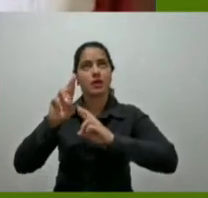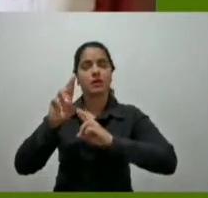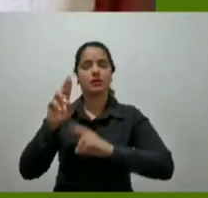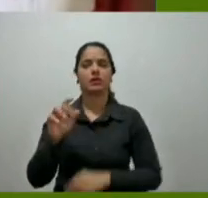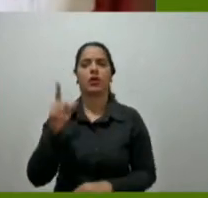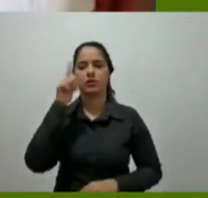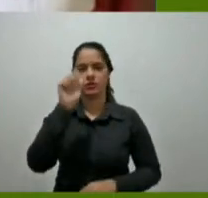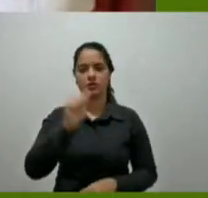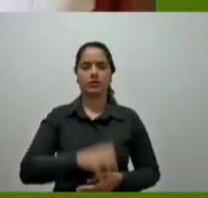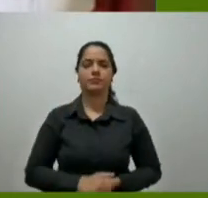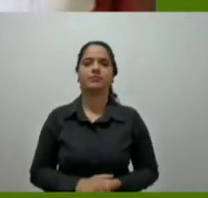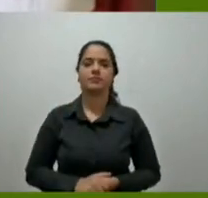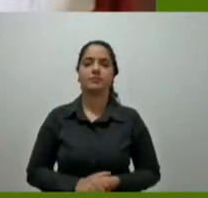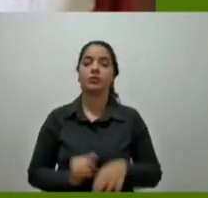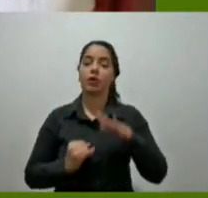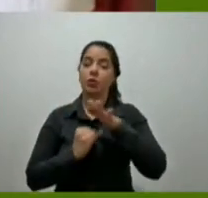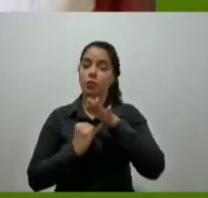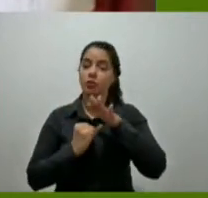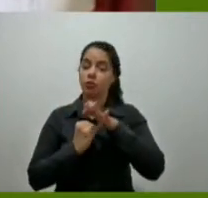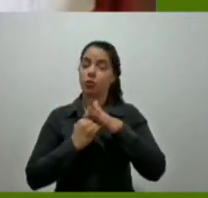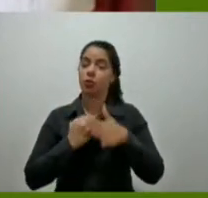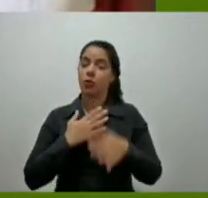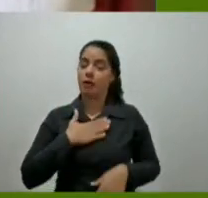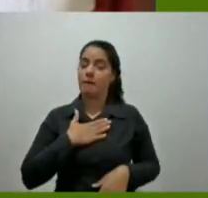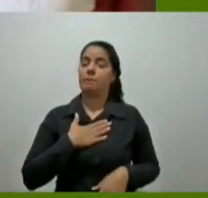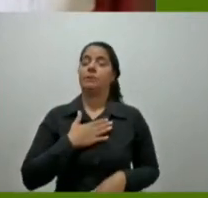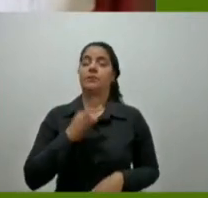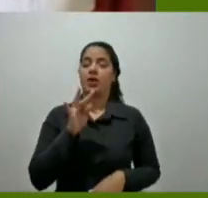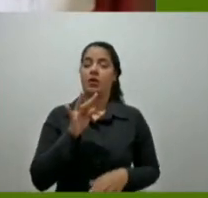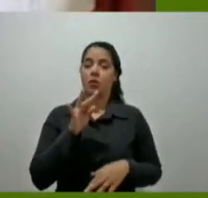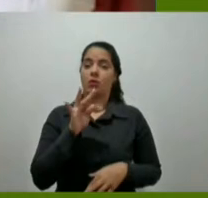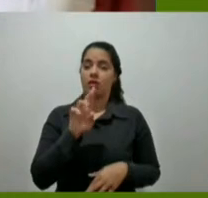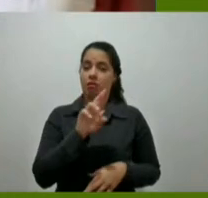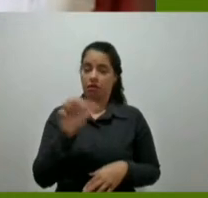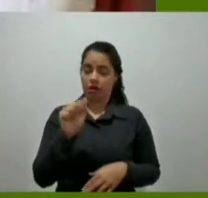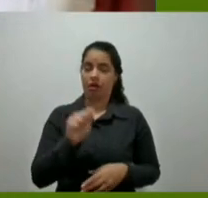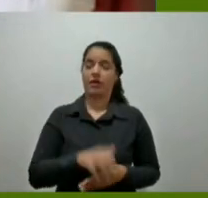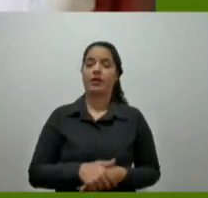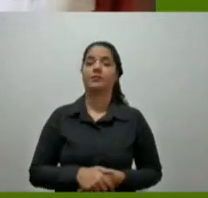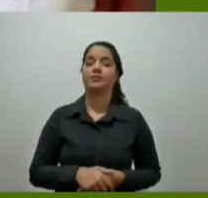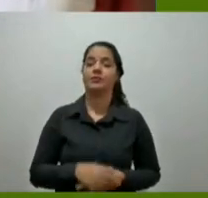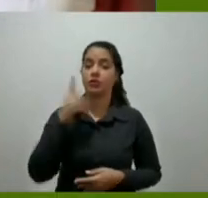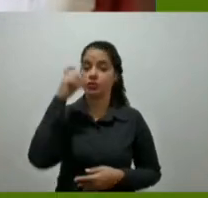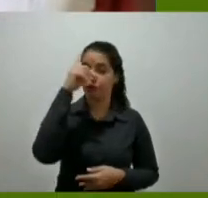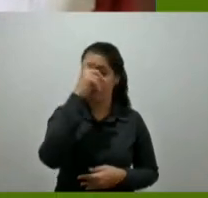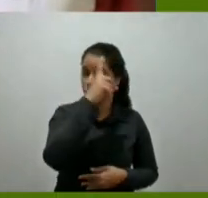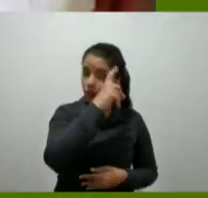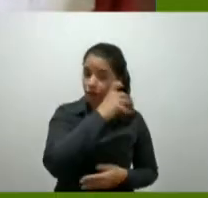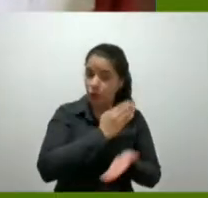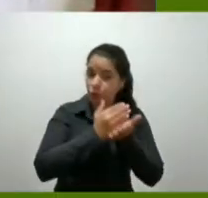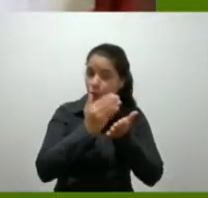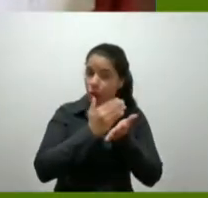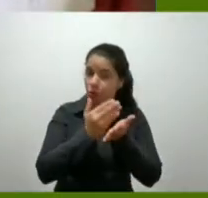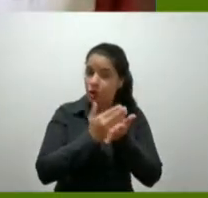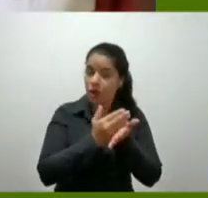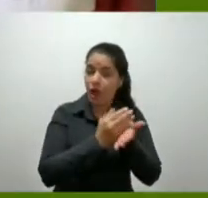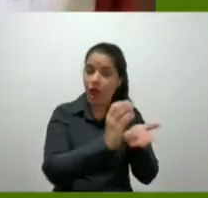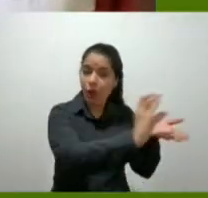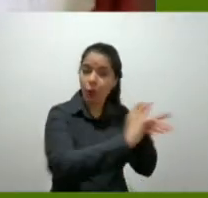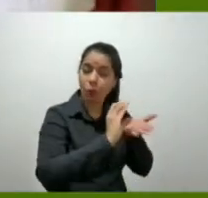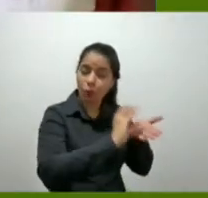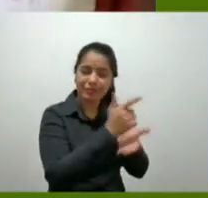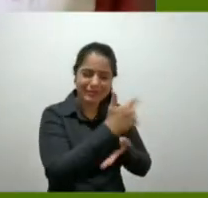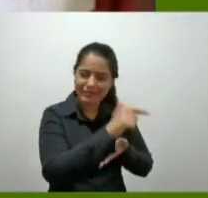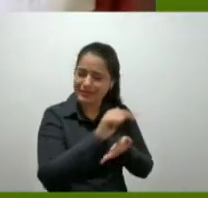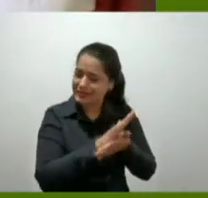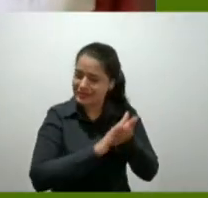no início, quando a gente viu as dificuldades, que nós tínhamos que plantar milhões de árvores, que nós não tínhamos recursos, nem a Lélia nem eu somos pessoas